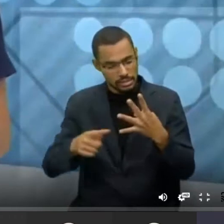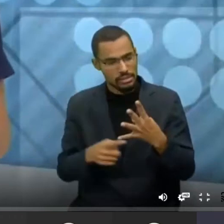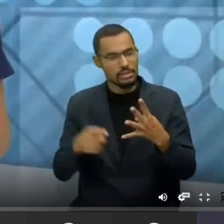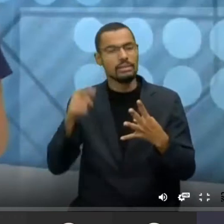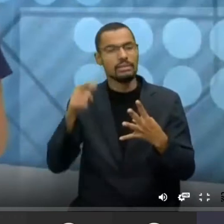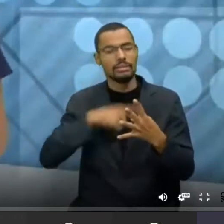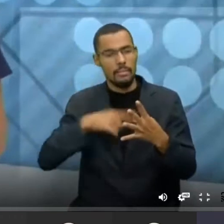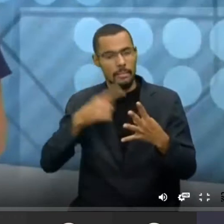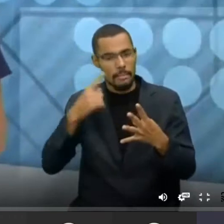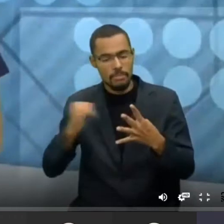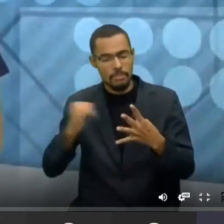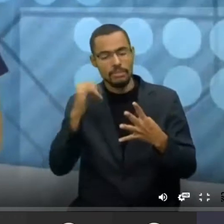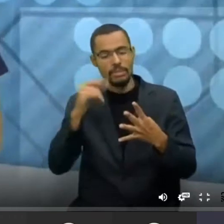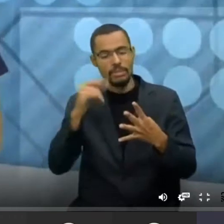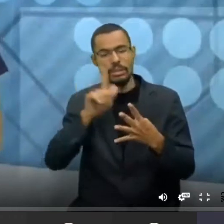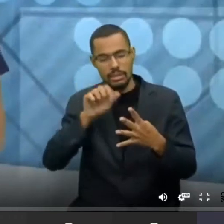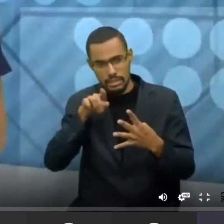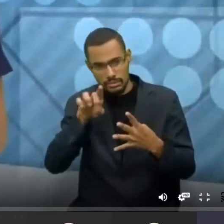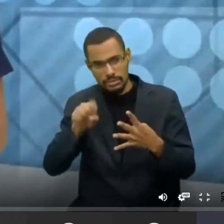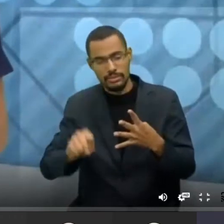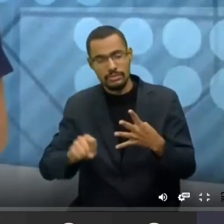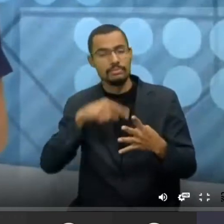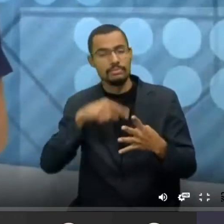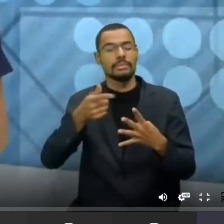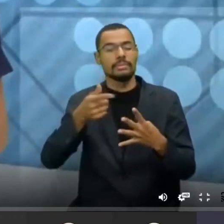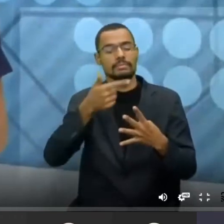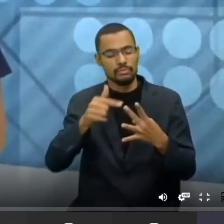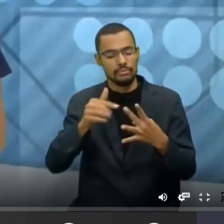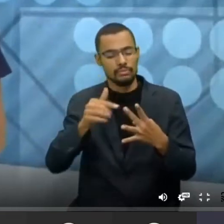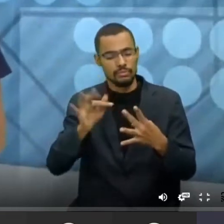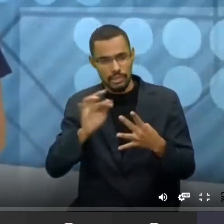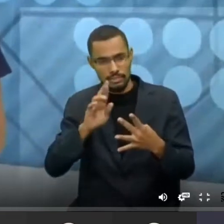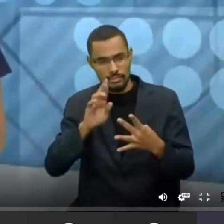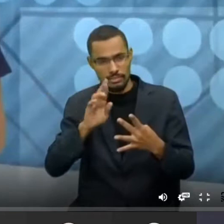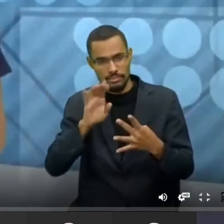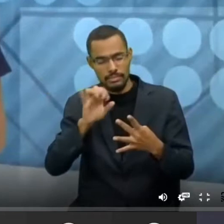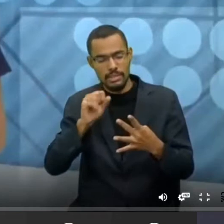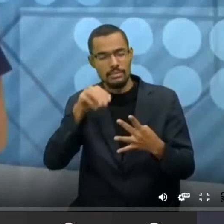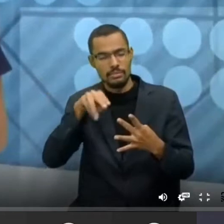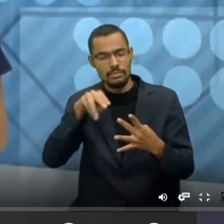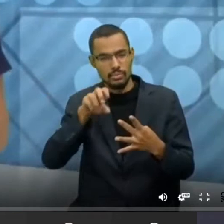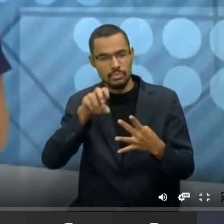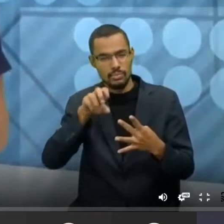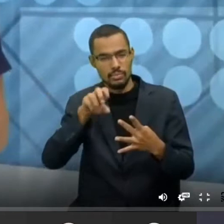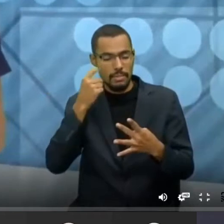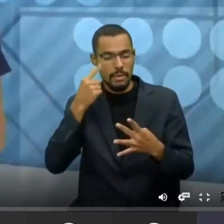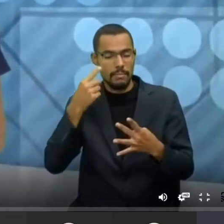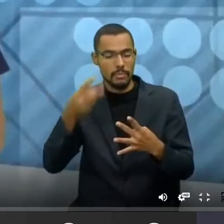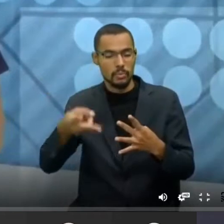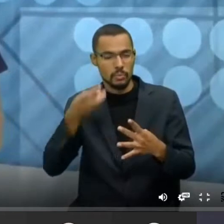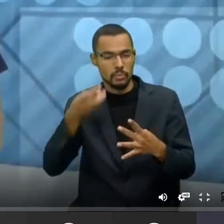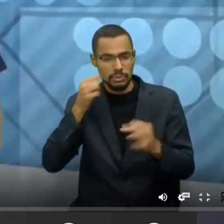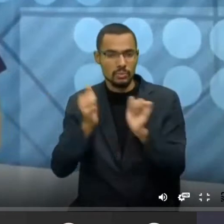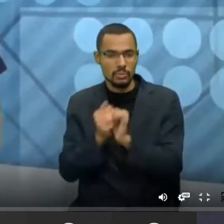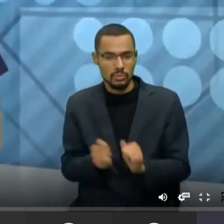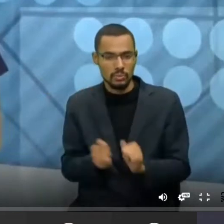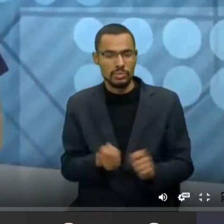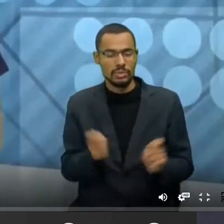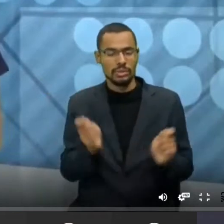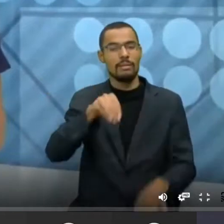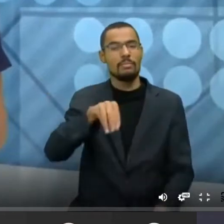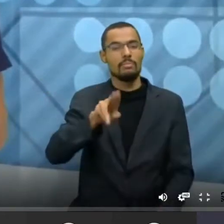camadas, posicionamento das glândulas e as fibras musculares ali que estão junto com a camada